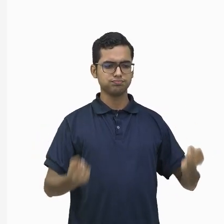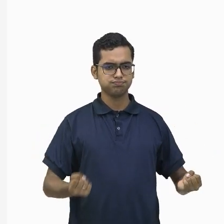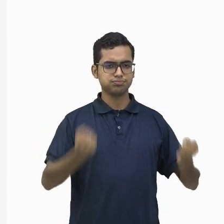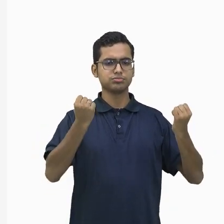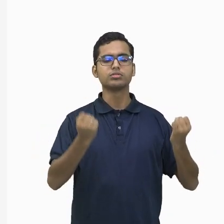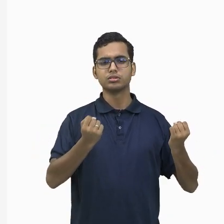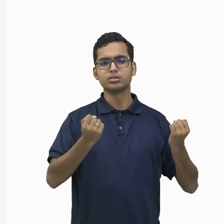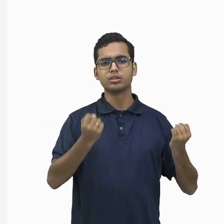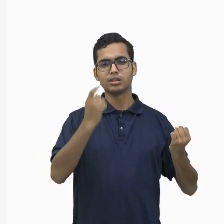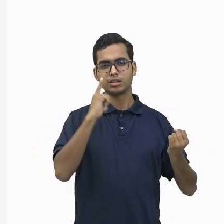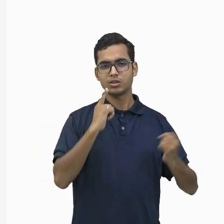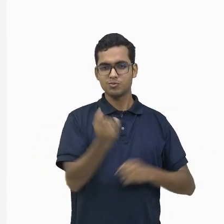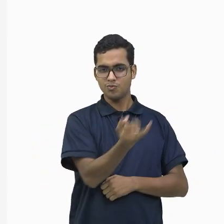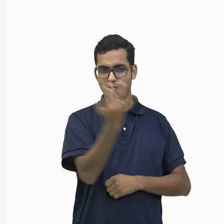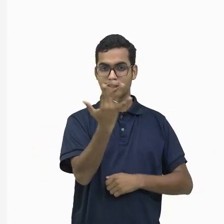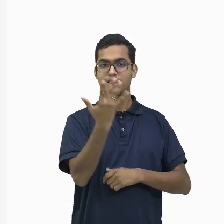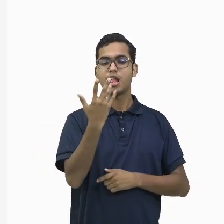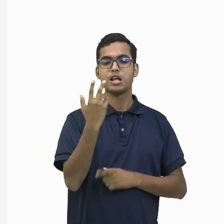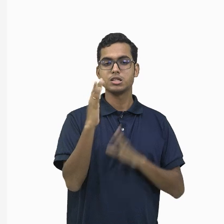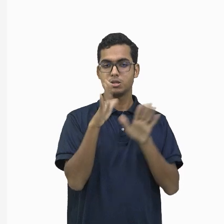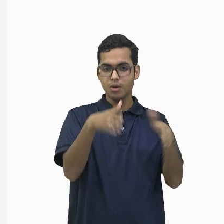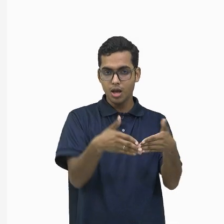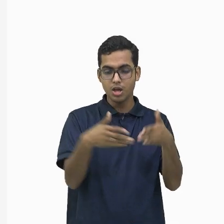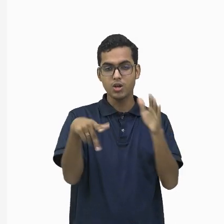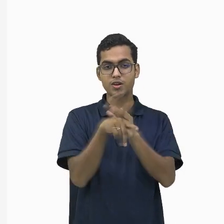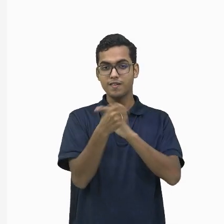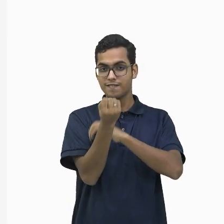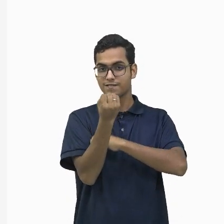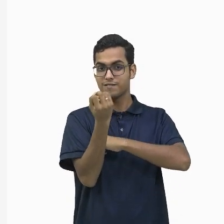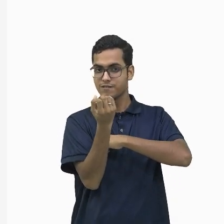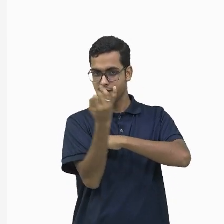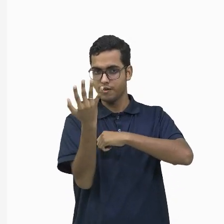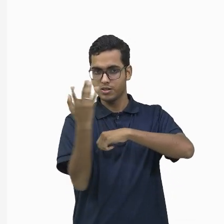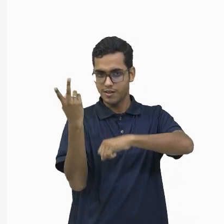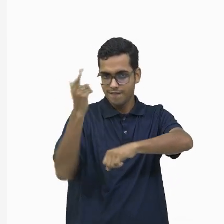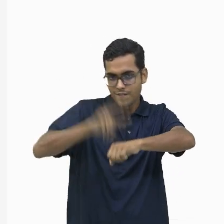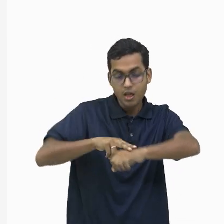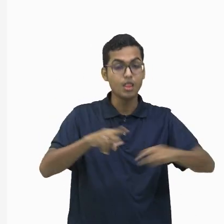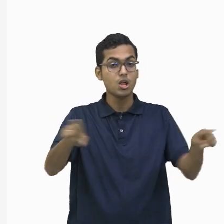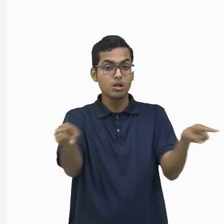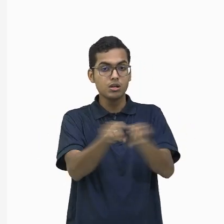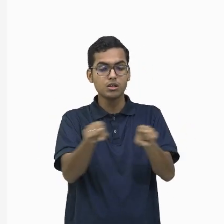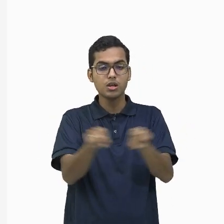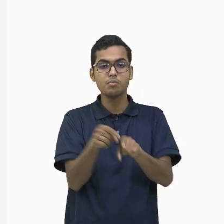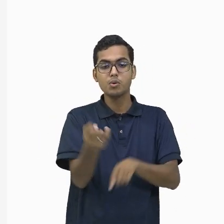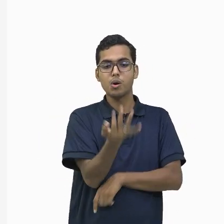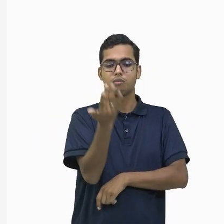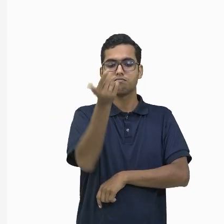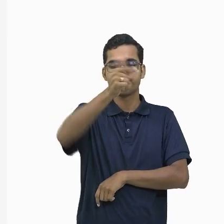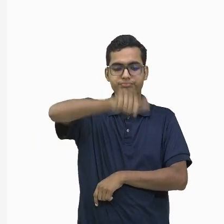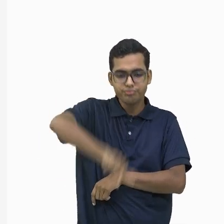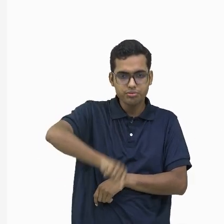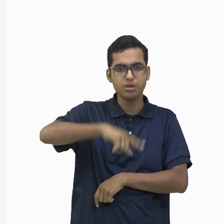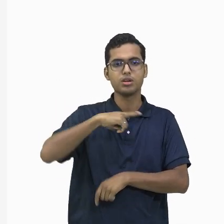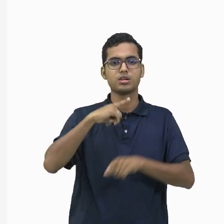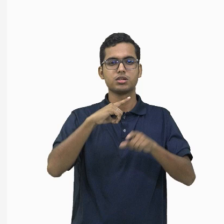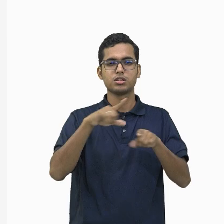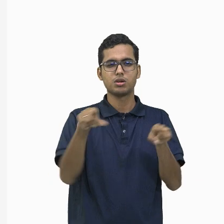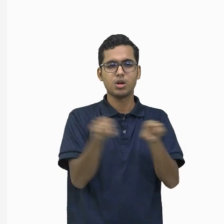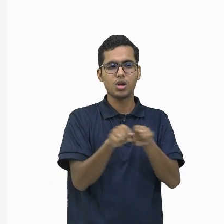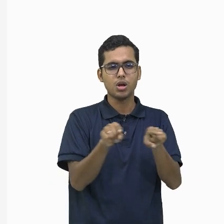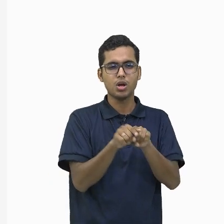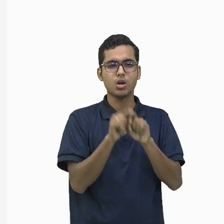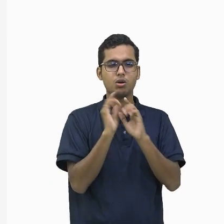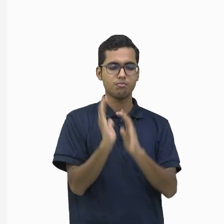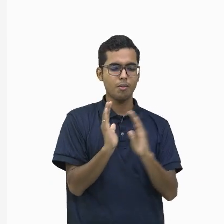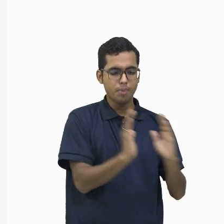uma quantidade específica de séries e uma quantidade específica de repetição. E tudo isso com o intuito do quê? Da